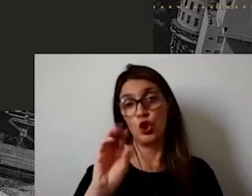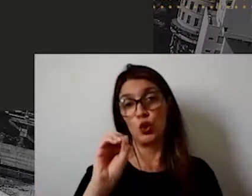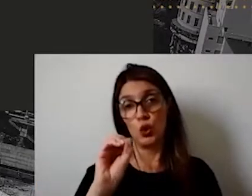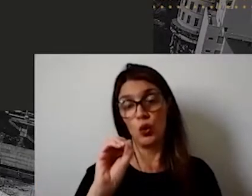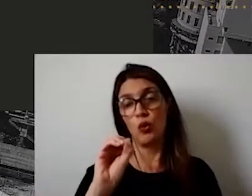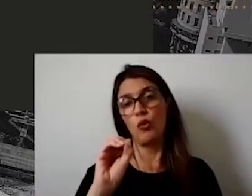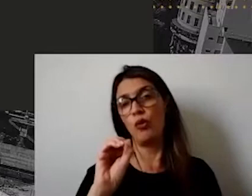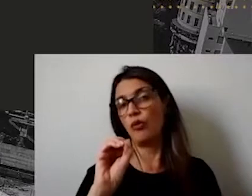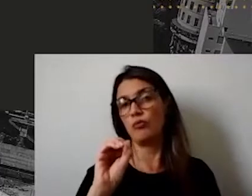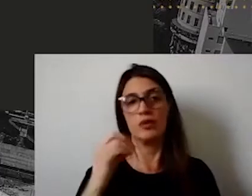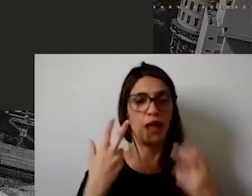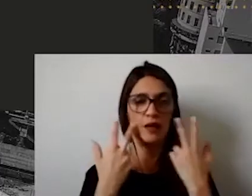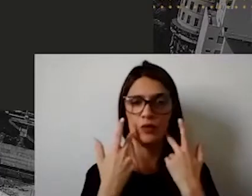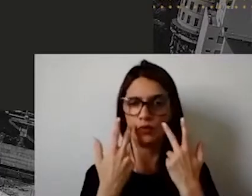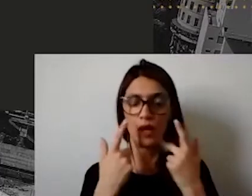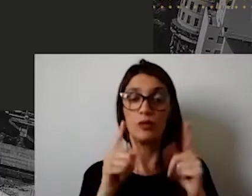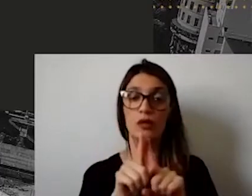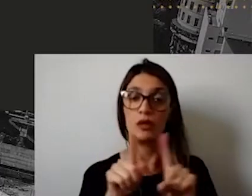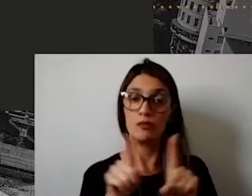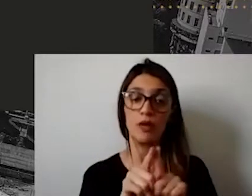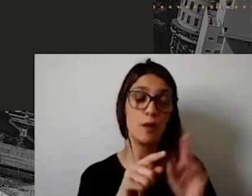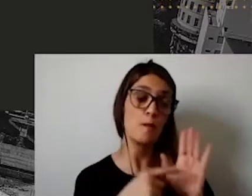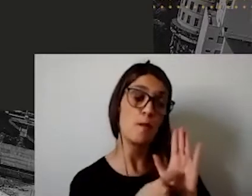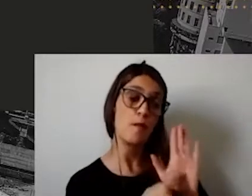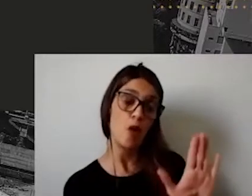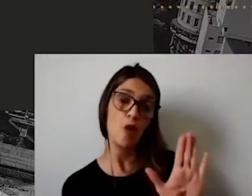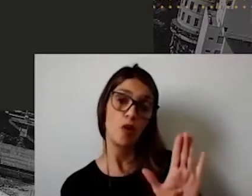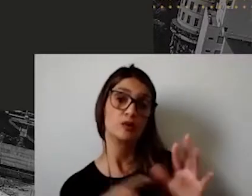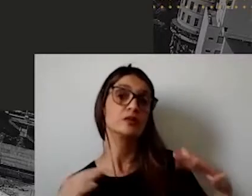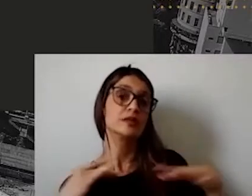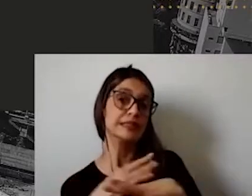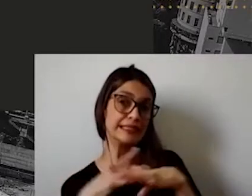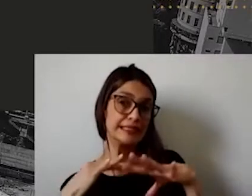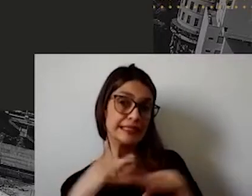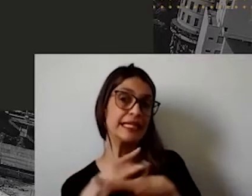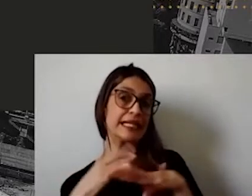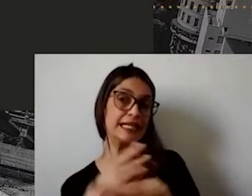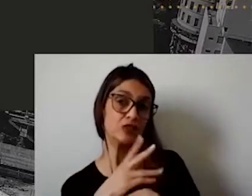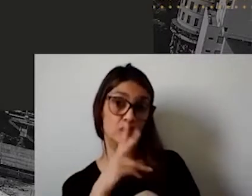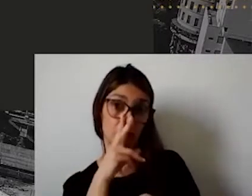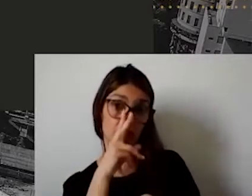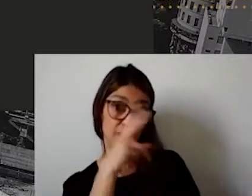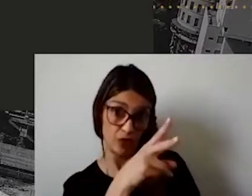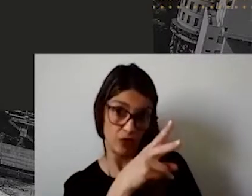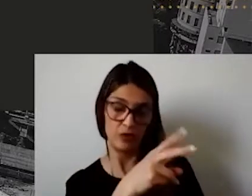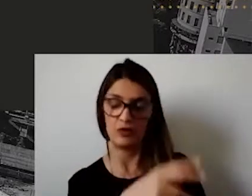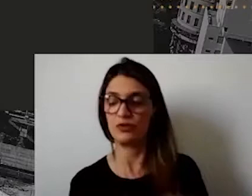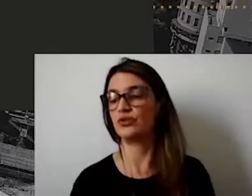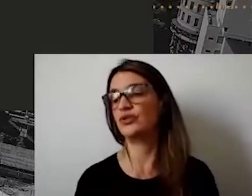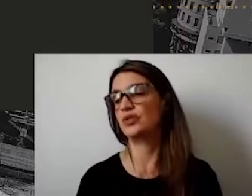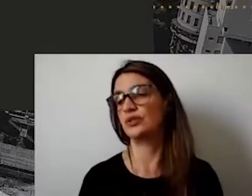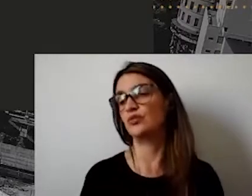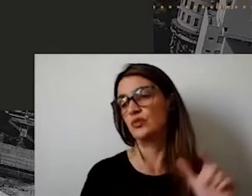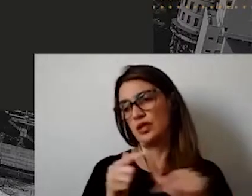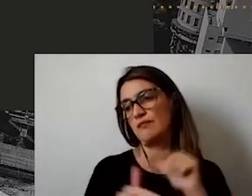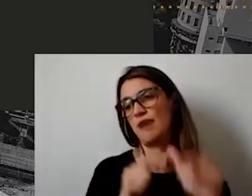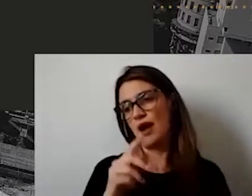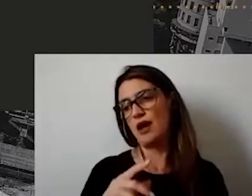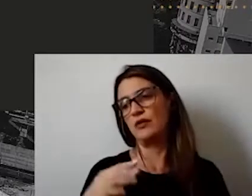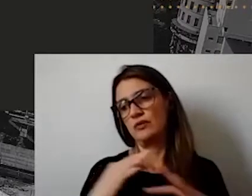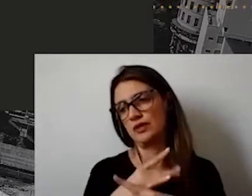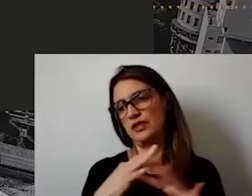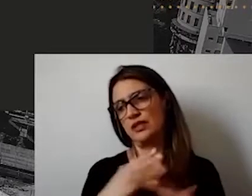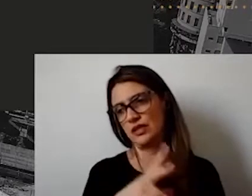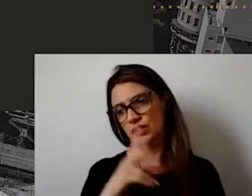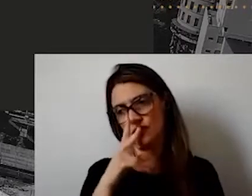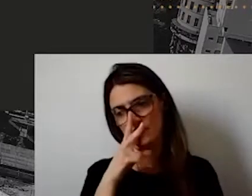mundo urbano uma sociedade civil latente. E isso acho que é uma das coisas que faz parte desse novo momento